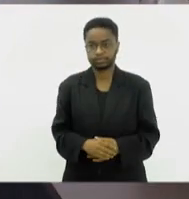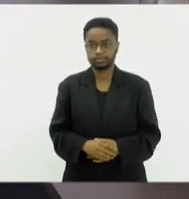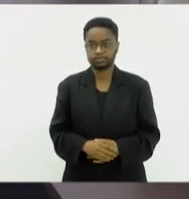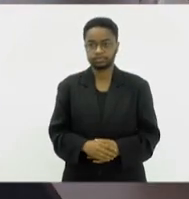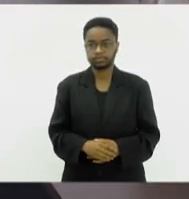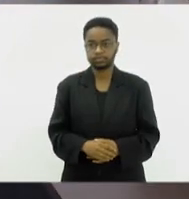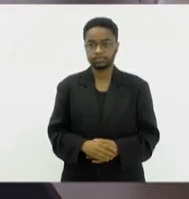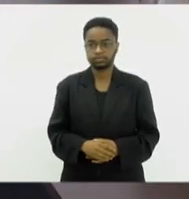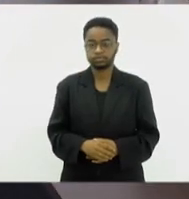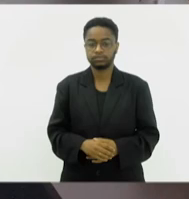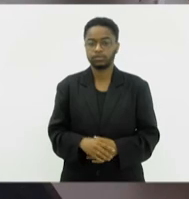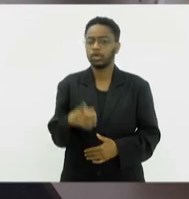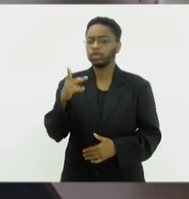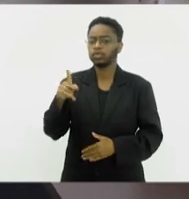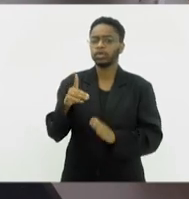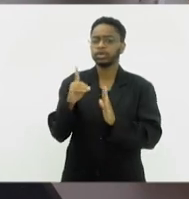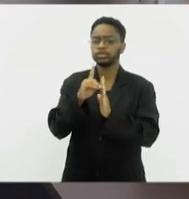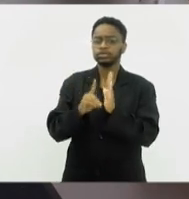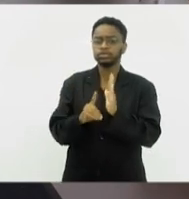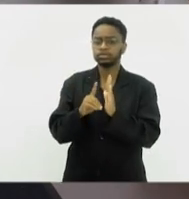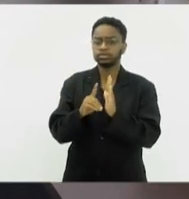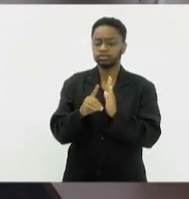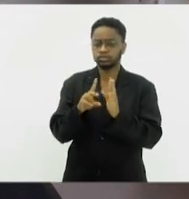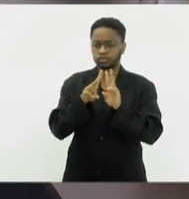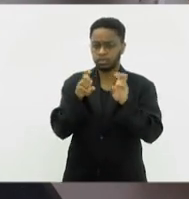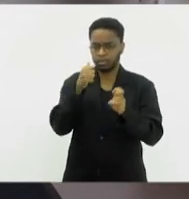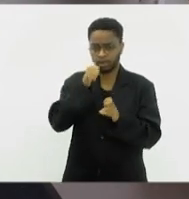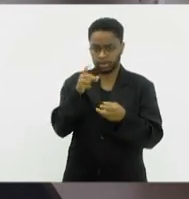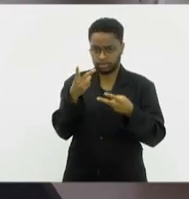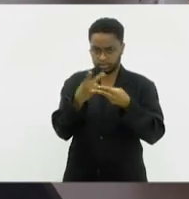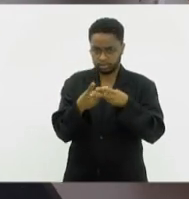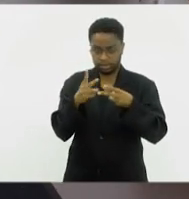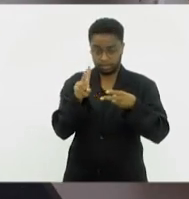Sobre, sua dissertação foi sobre mulheres encarceradas? Isso.